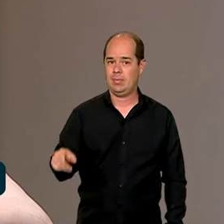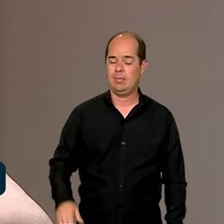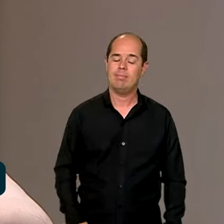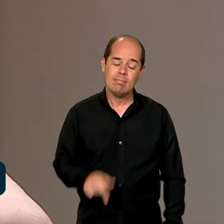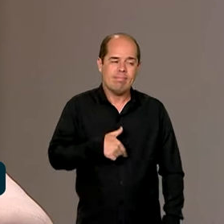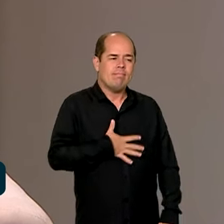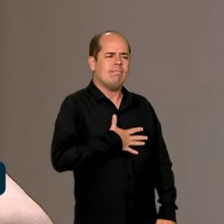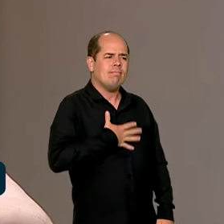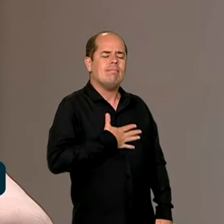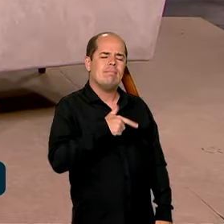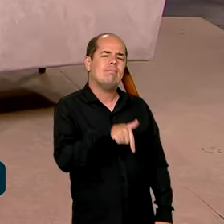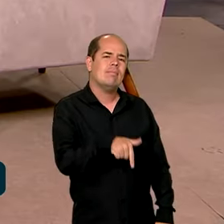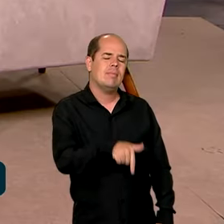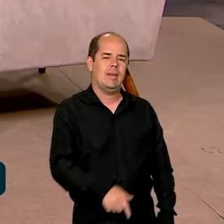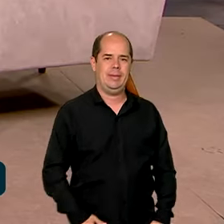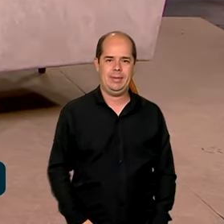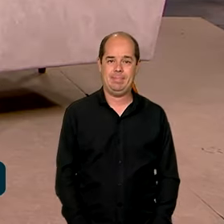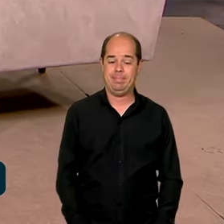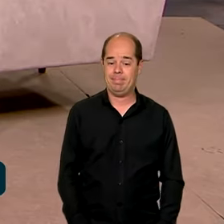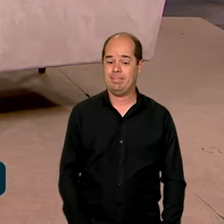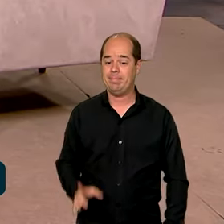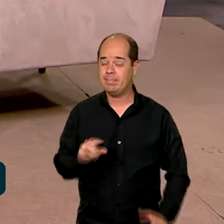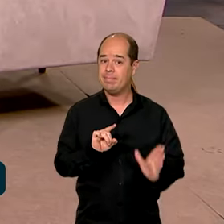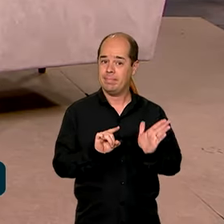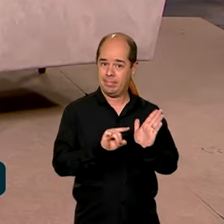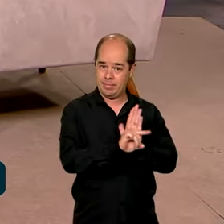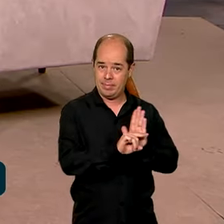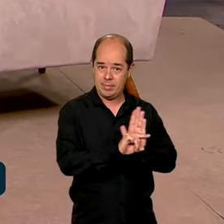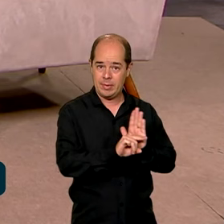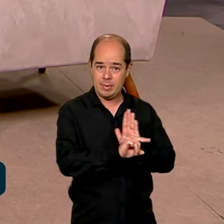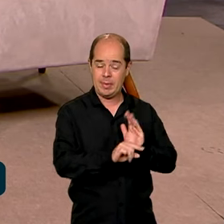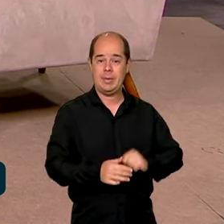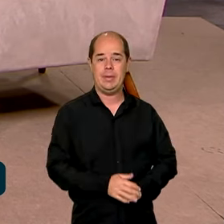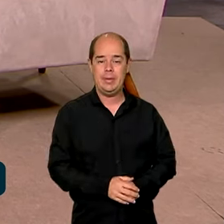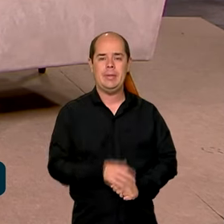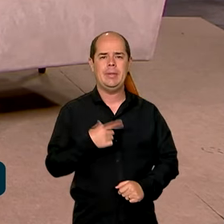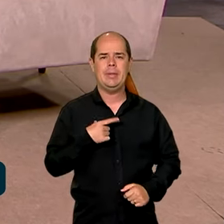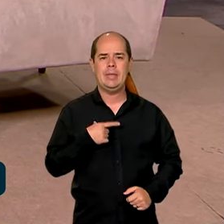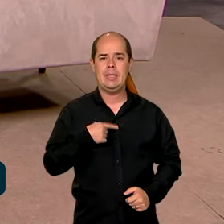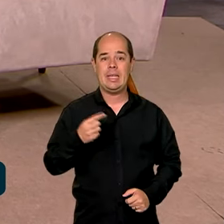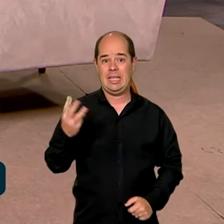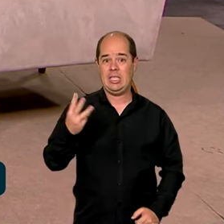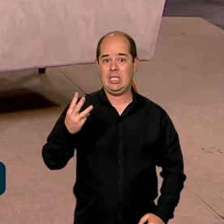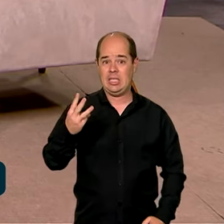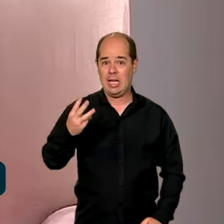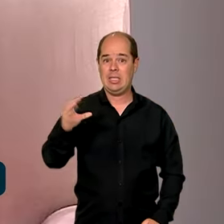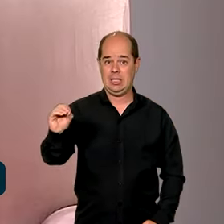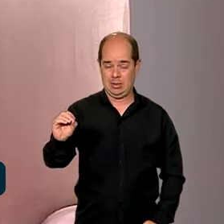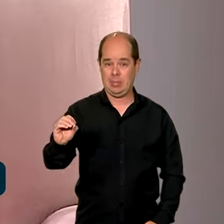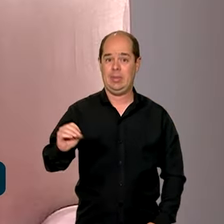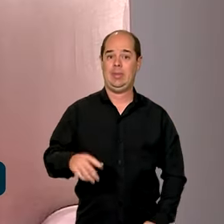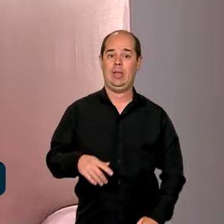satisfação estar aqui com vocês. Presidente, eu começo perguntando para o senhor sobre a 30ª edição do Prêmio Jovem Cientista. Esse é